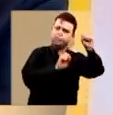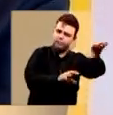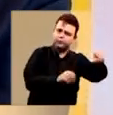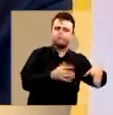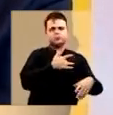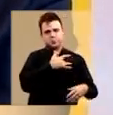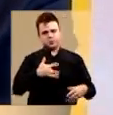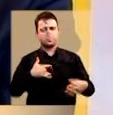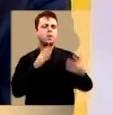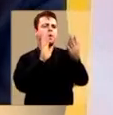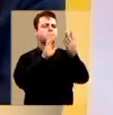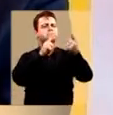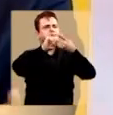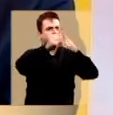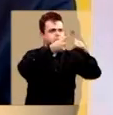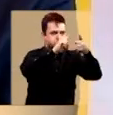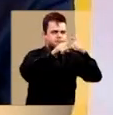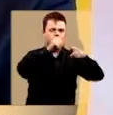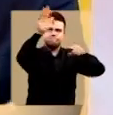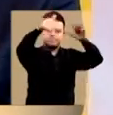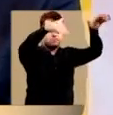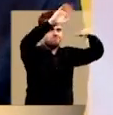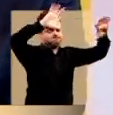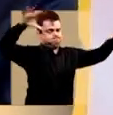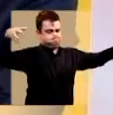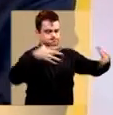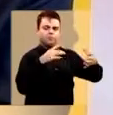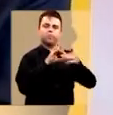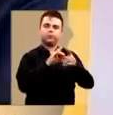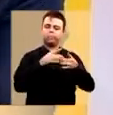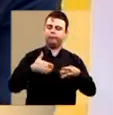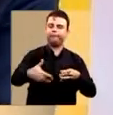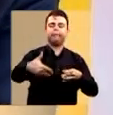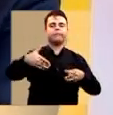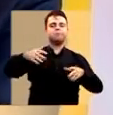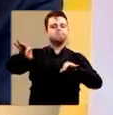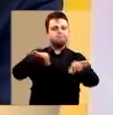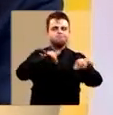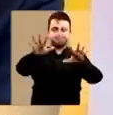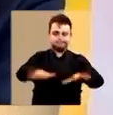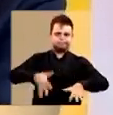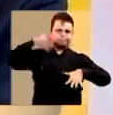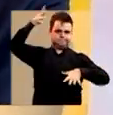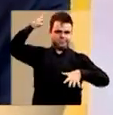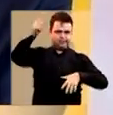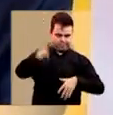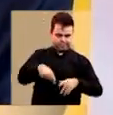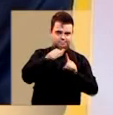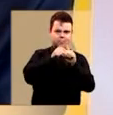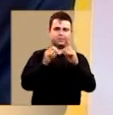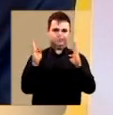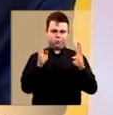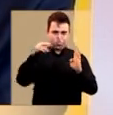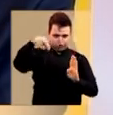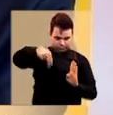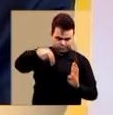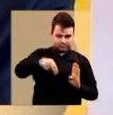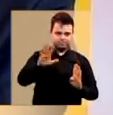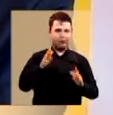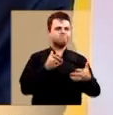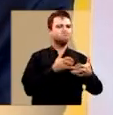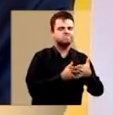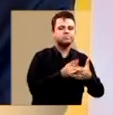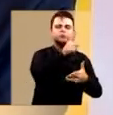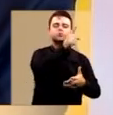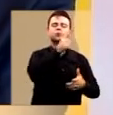Secretaria da Educação, da Saúde, mobilizar todo esse recurso para que desse certo o Novembro da Igualdade. E muitas vezes